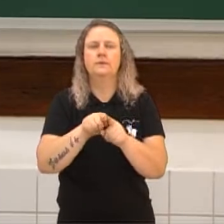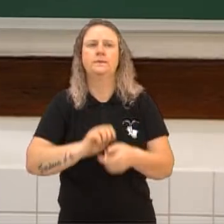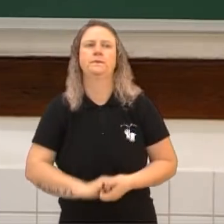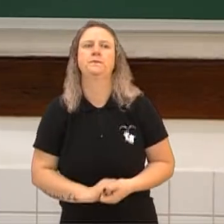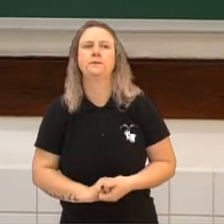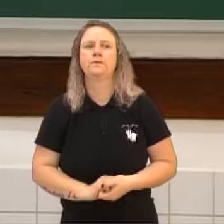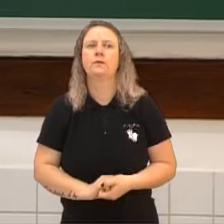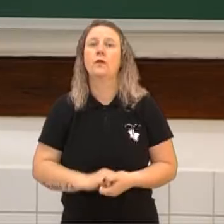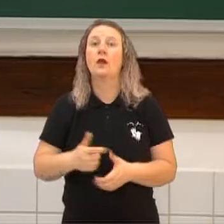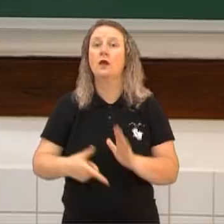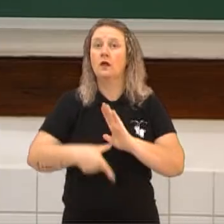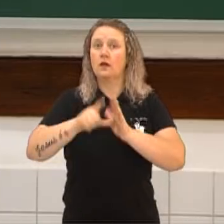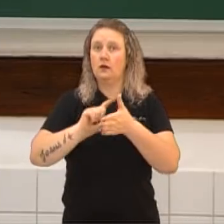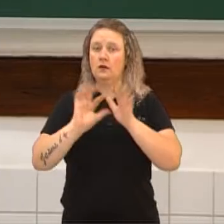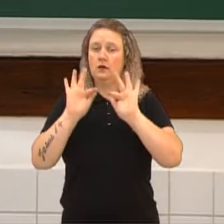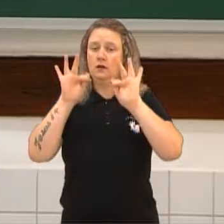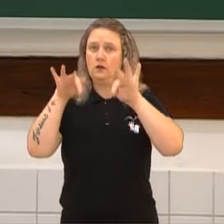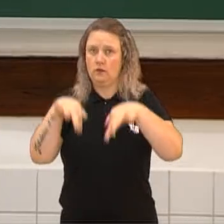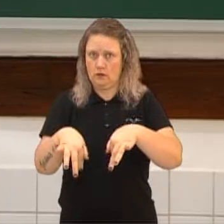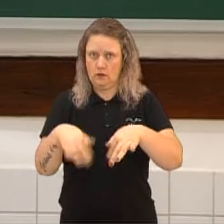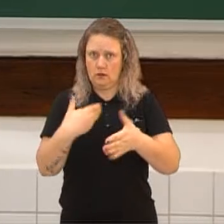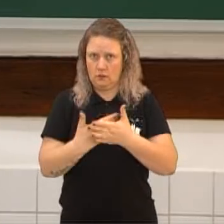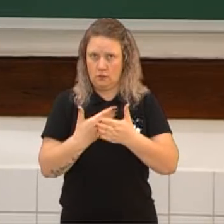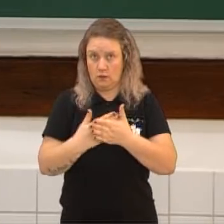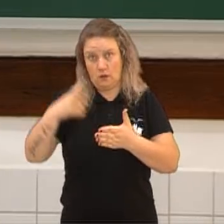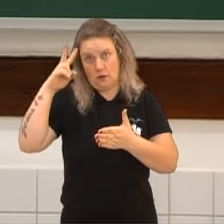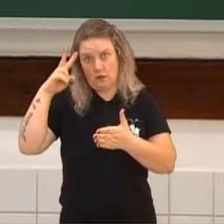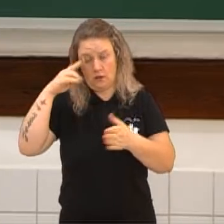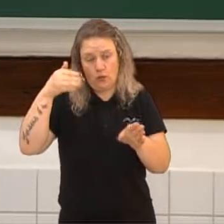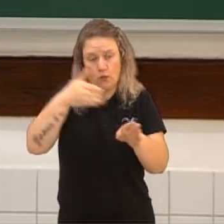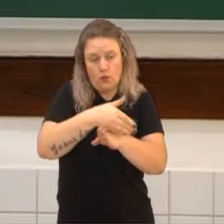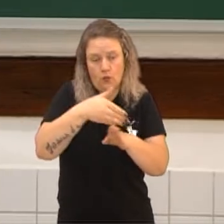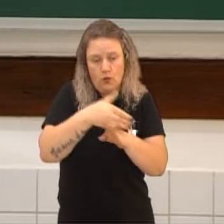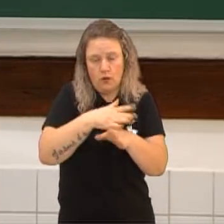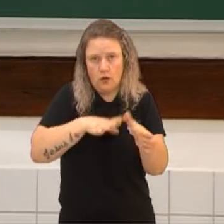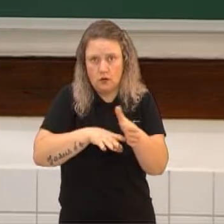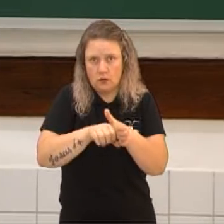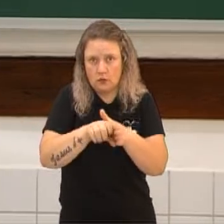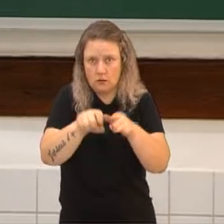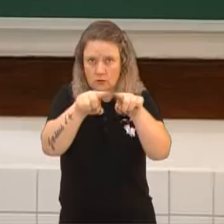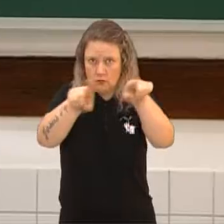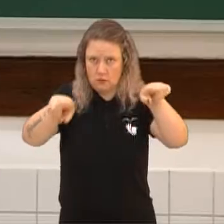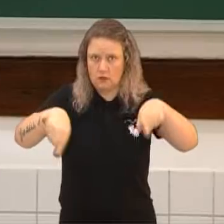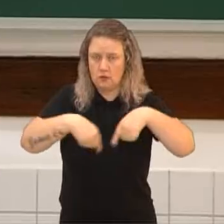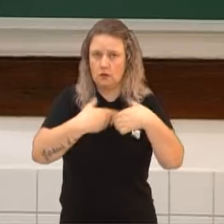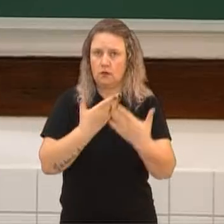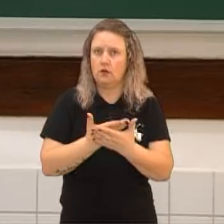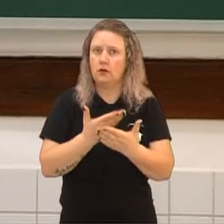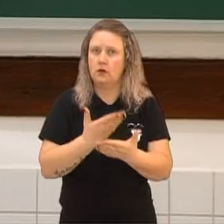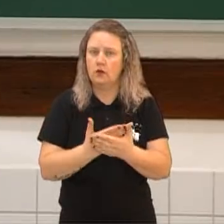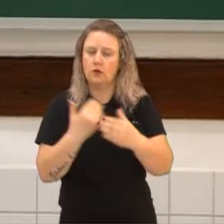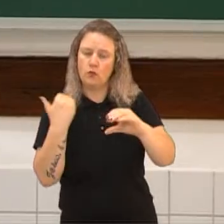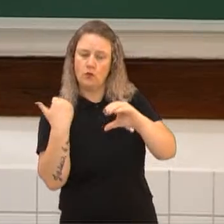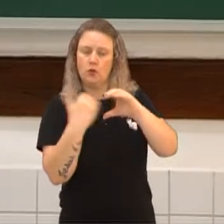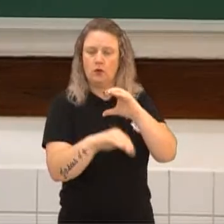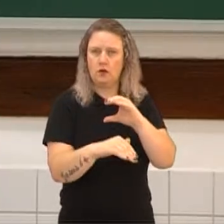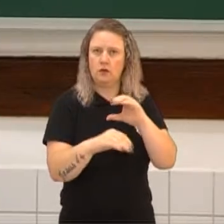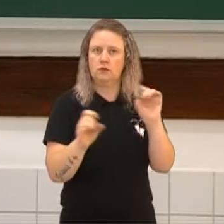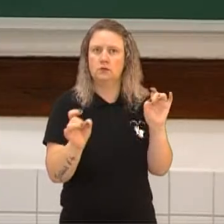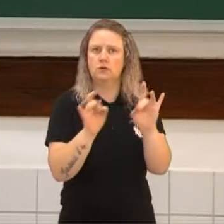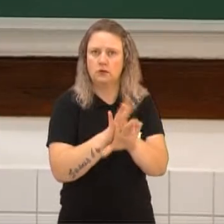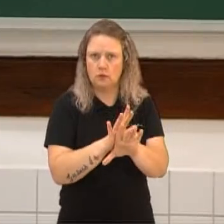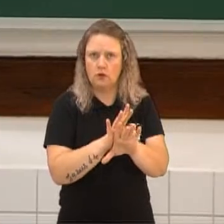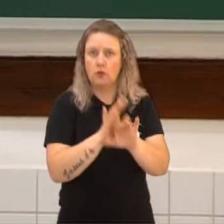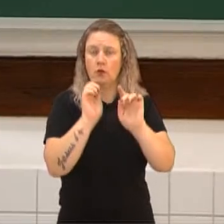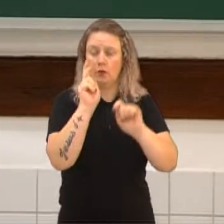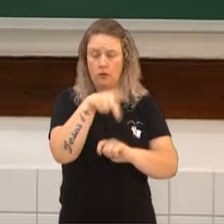Então, antes de encerrar a aula, queria relembrá-los de acessar o Classroom, fazer as atividades obrigatórias, enviá-las como concluídas, para que os